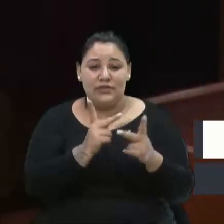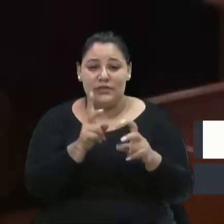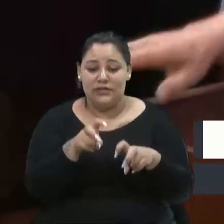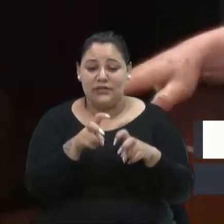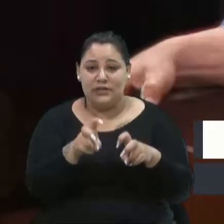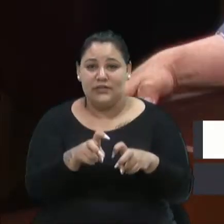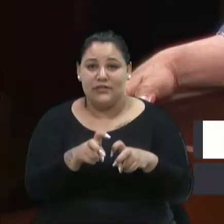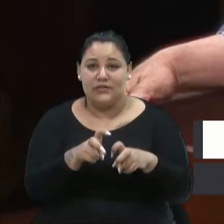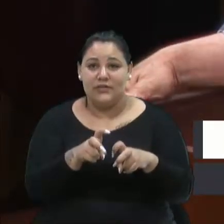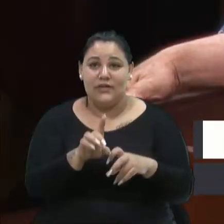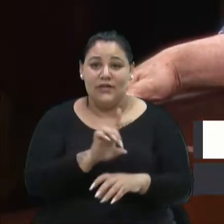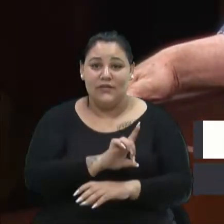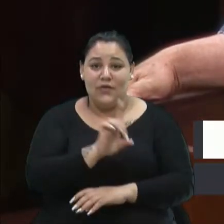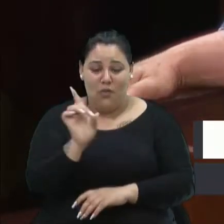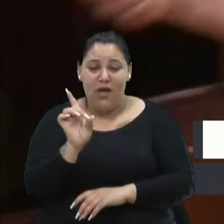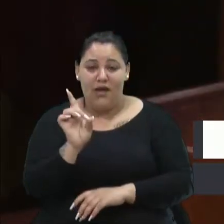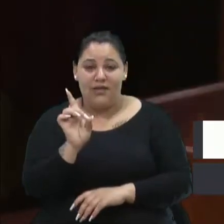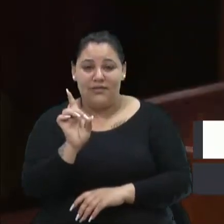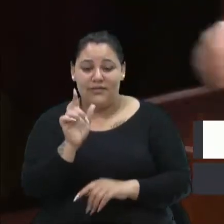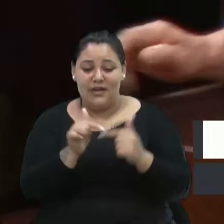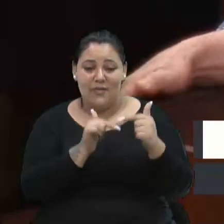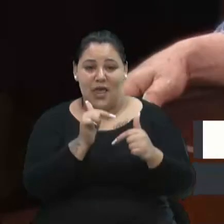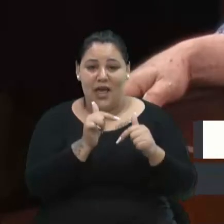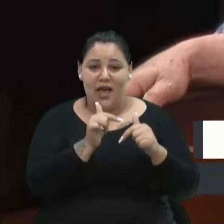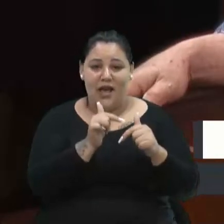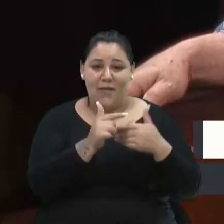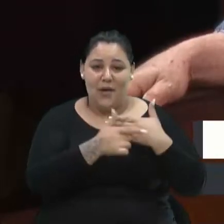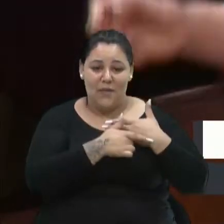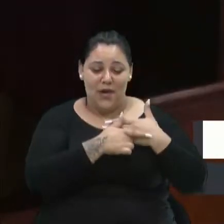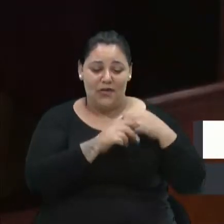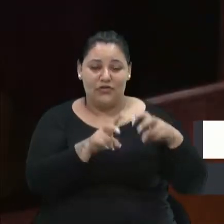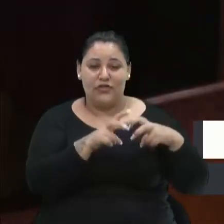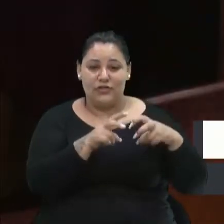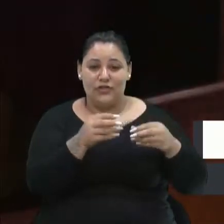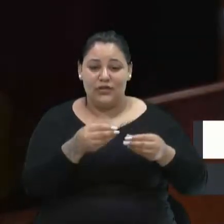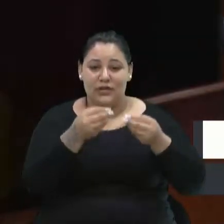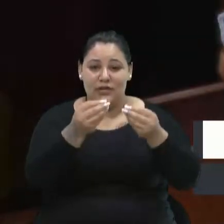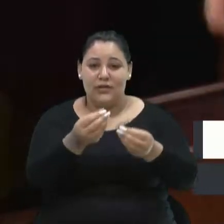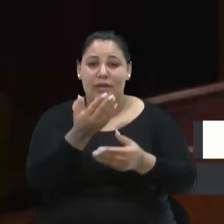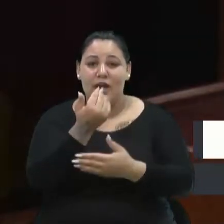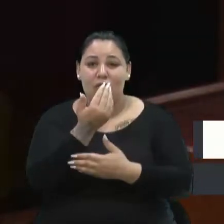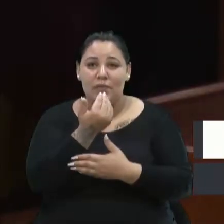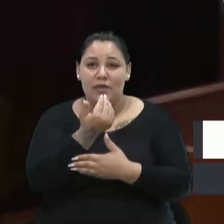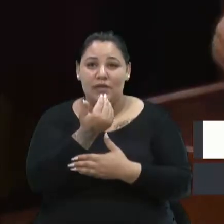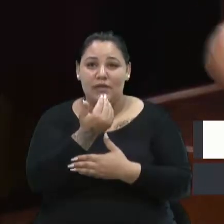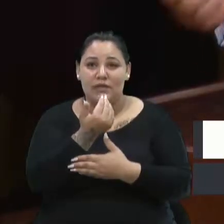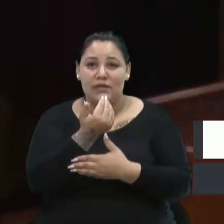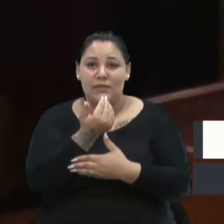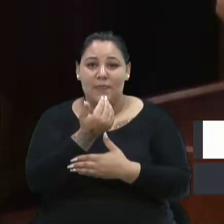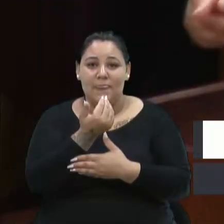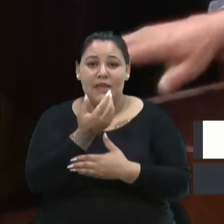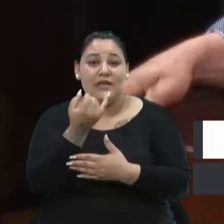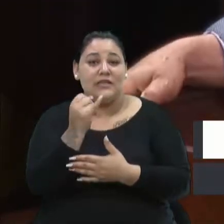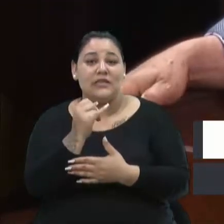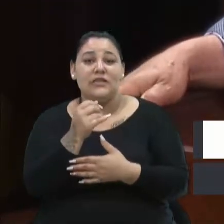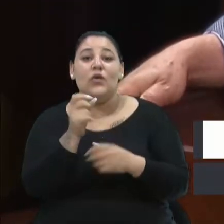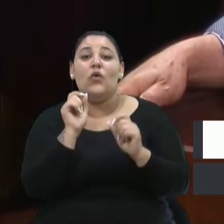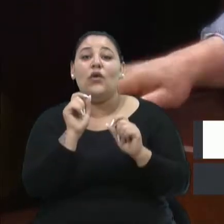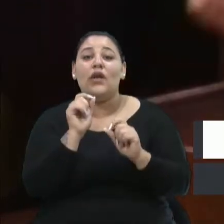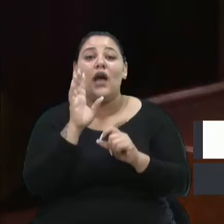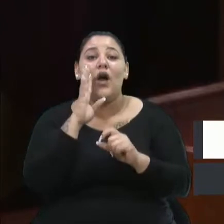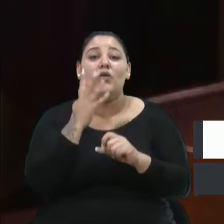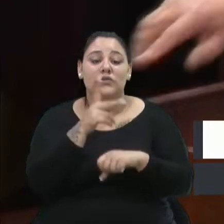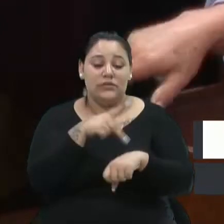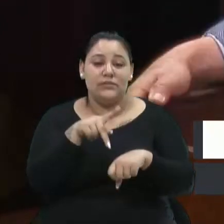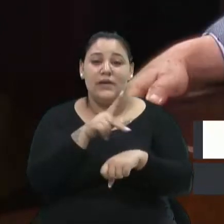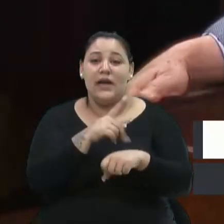sejam agricultores por um dia, fornecer alimento. O que seria da nossa cidade, do nosso país, se tivesse faltado alimento